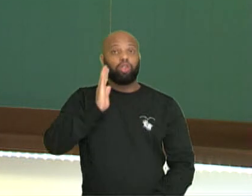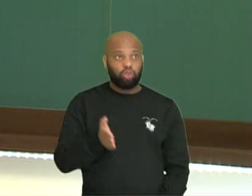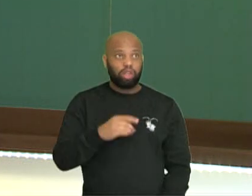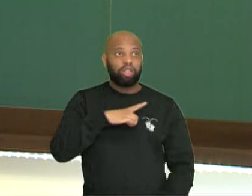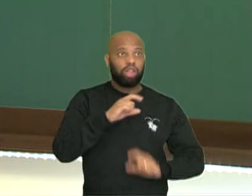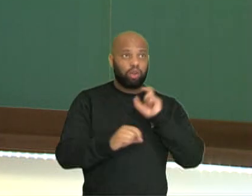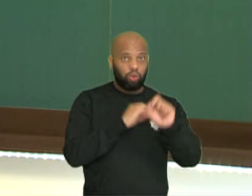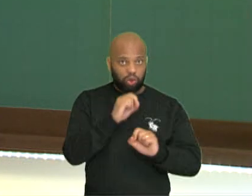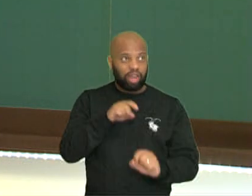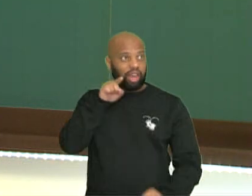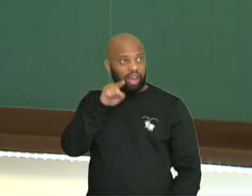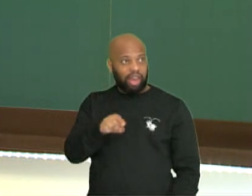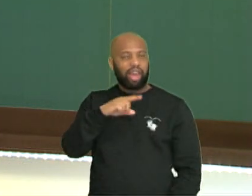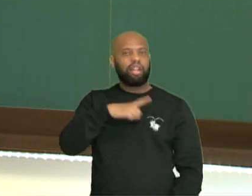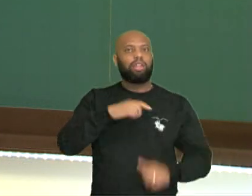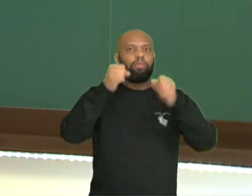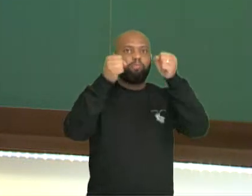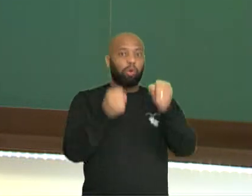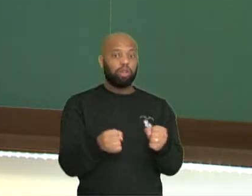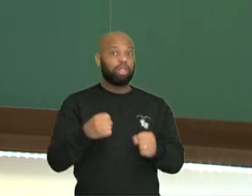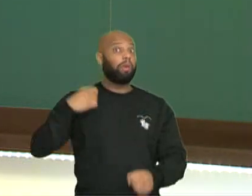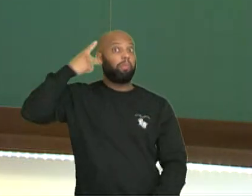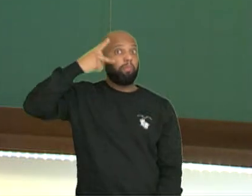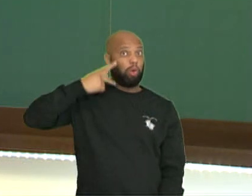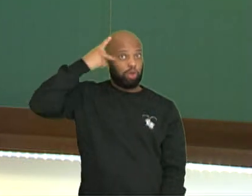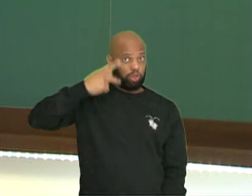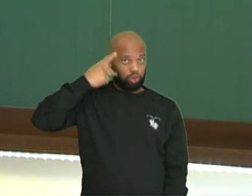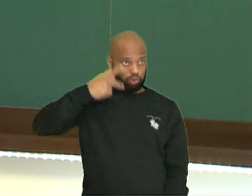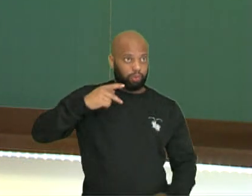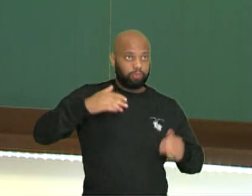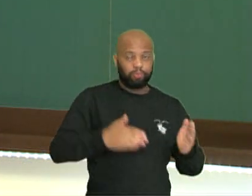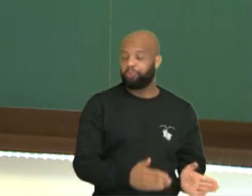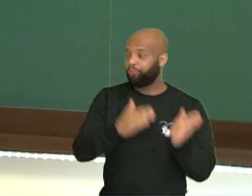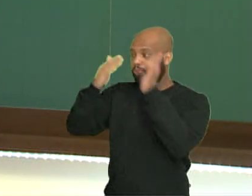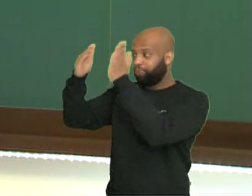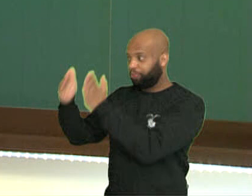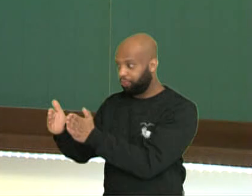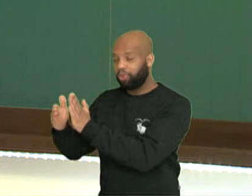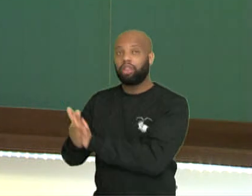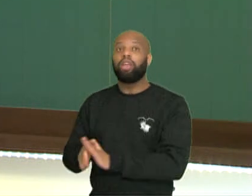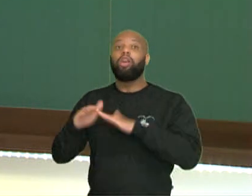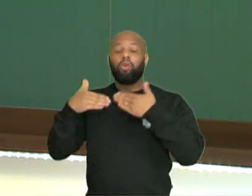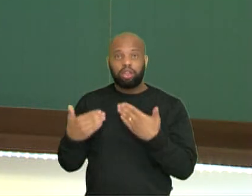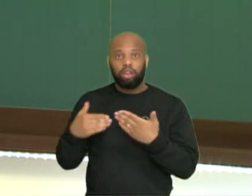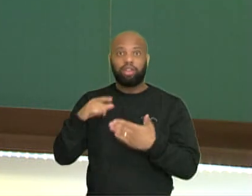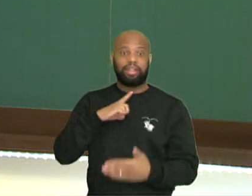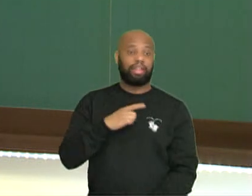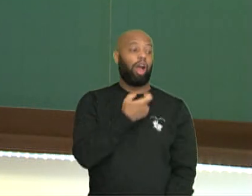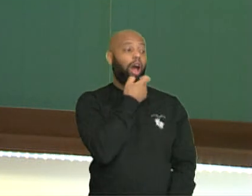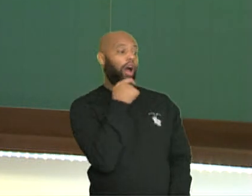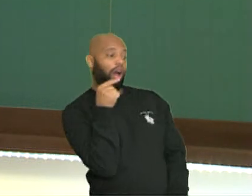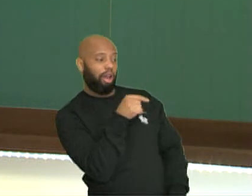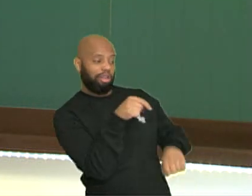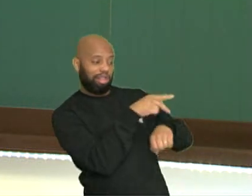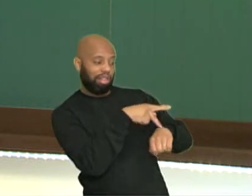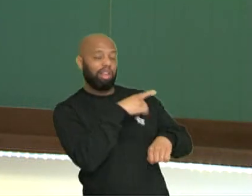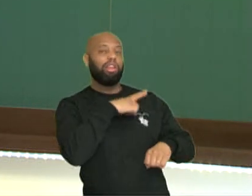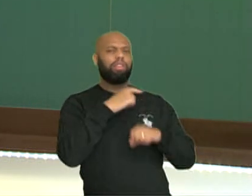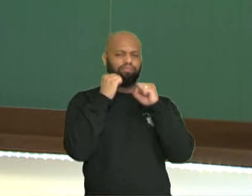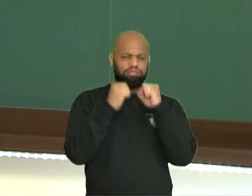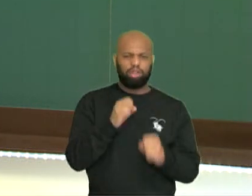sua primazia do poder político. Aí vamos avançar um pouquinho. A Inglaterra, com todo o seu poder